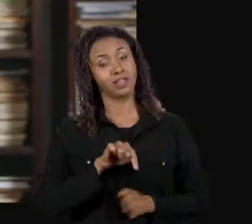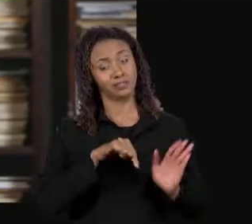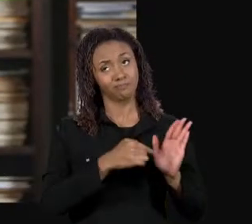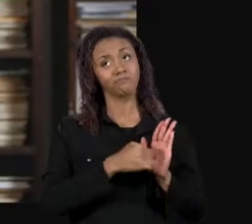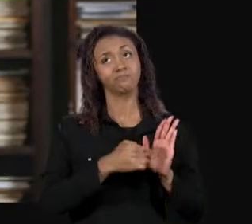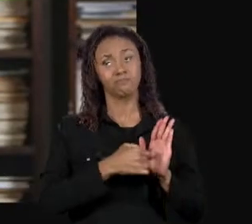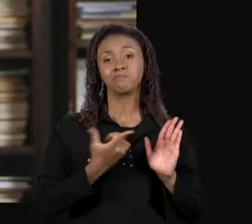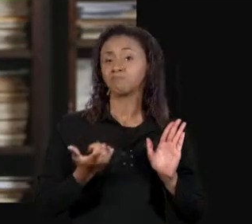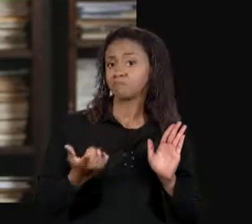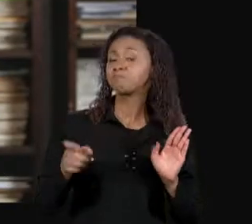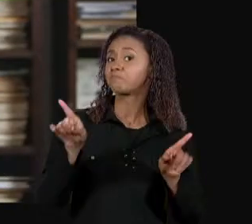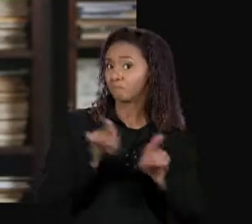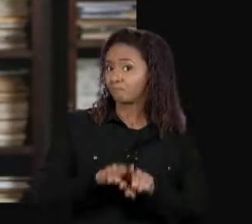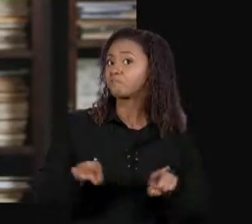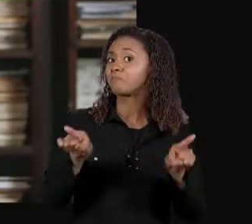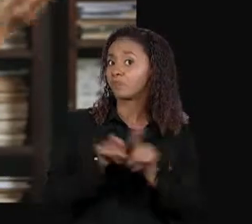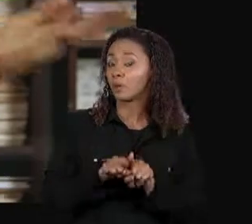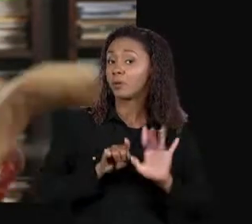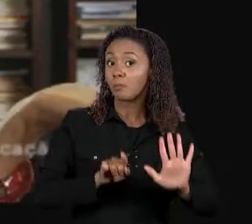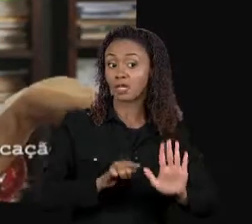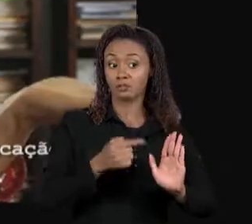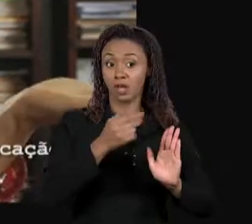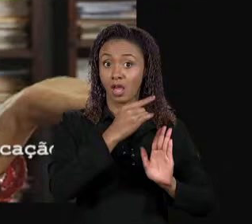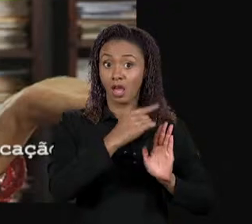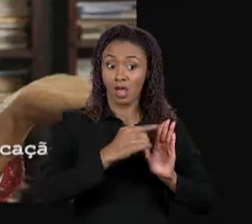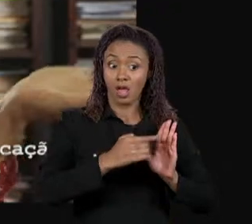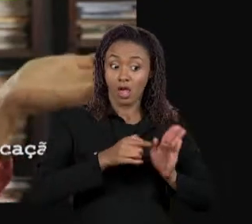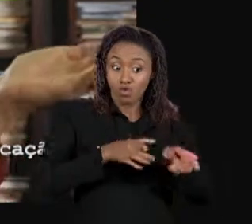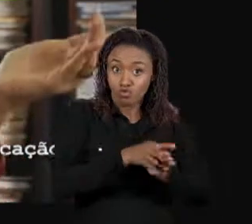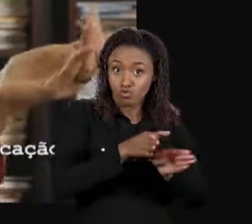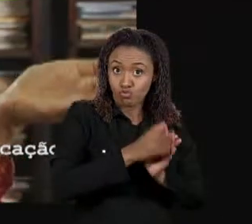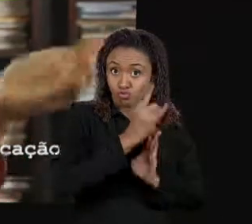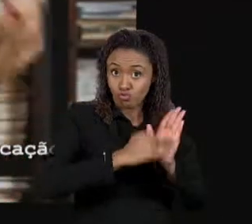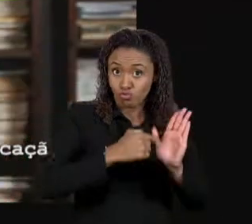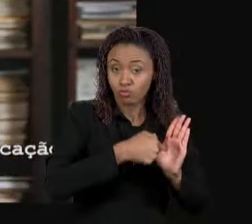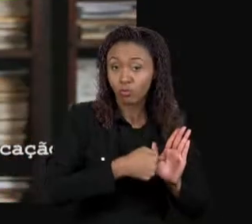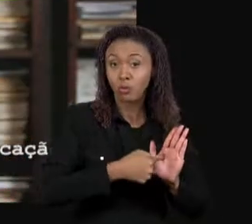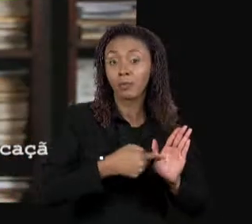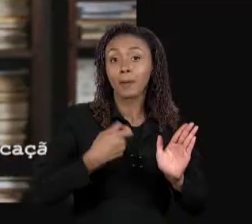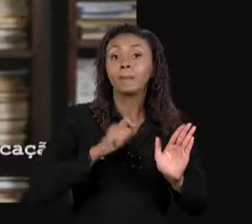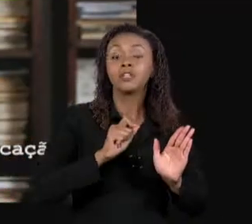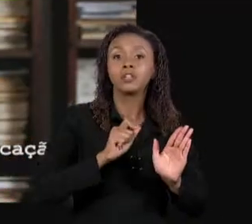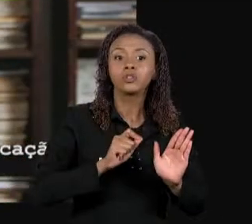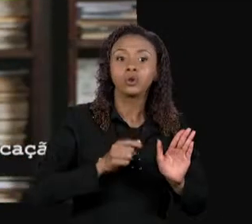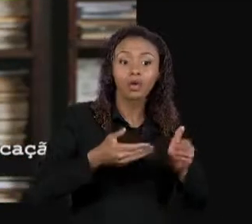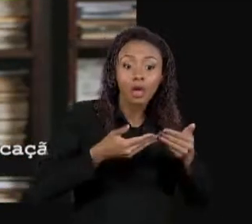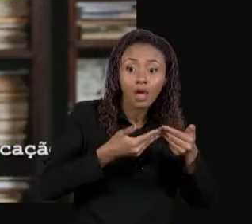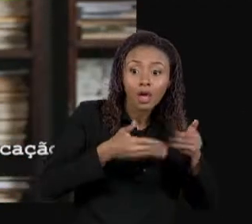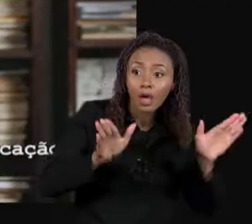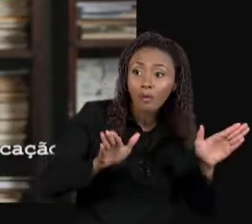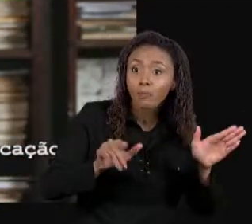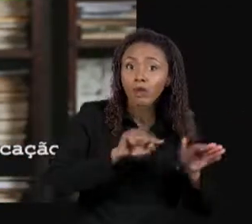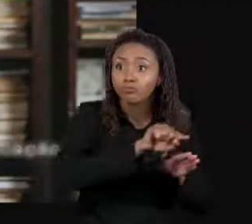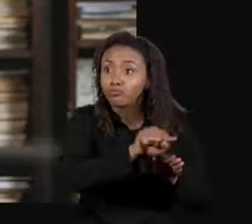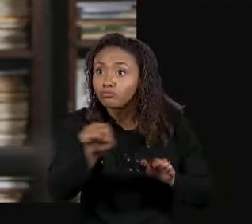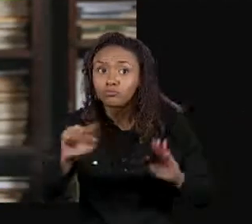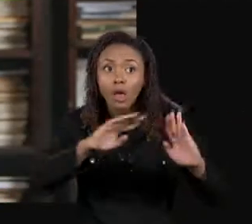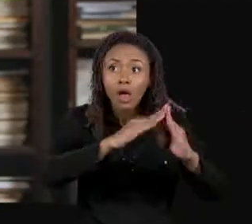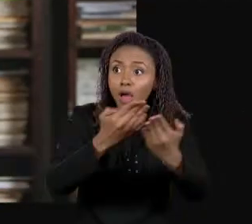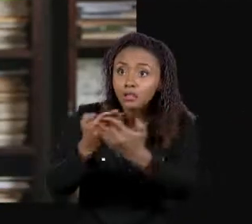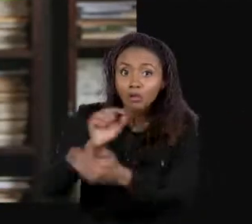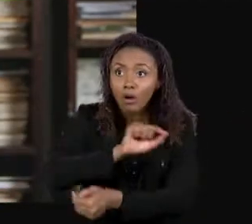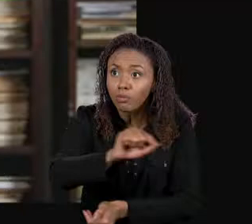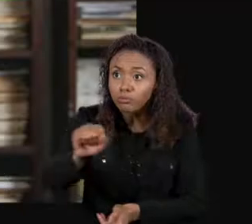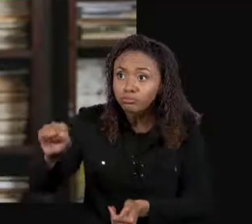Mas a ideia das diretrizes é que elas sejam abertas para que as instituições possam optar,